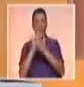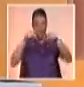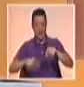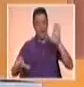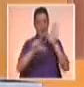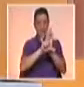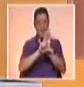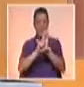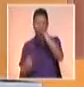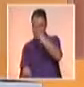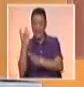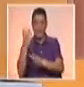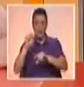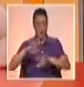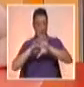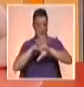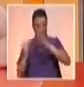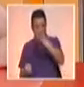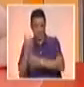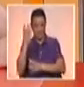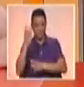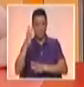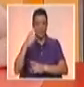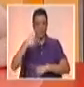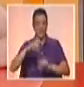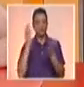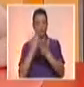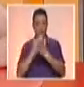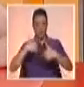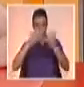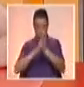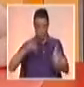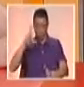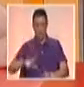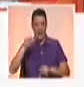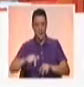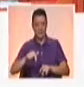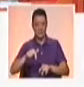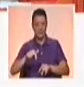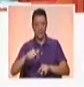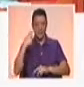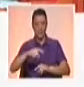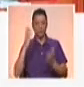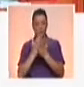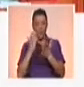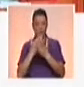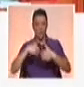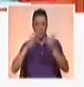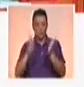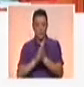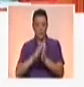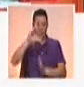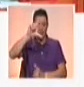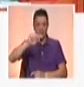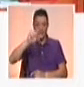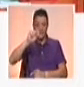ou não? Está em curso ainda? A rede de escolas foi criada ao abrigo desta lei. Foi criada, portanto, temos escolas em todo o país com esta valência? Temos escolas em todo o país, se bem que temos um